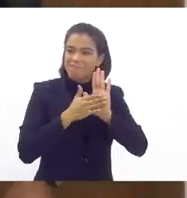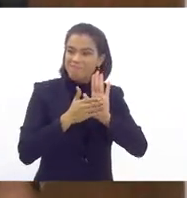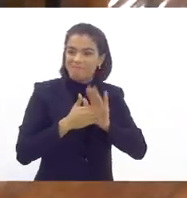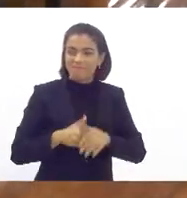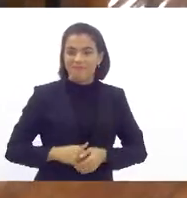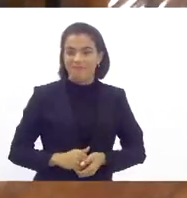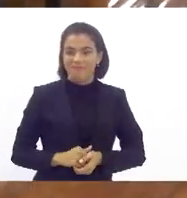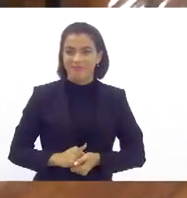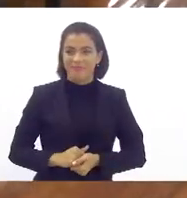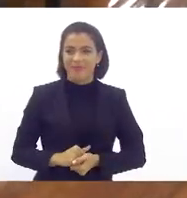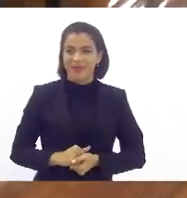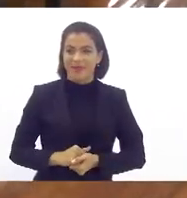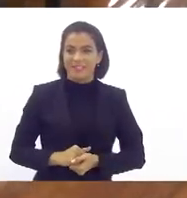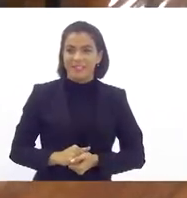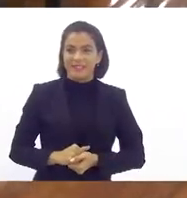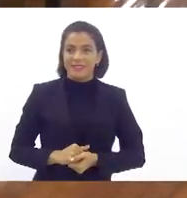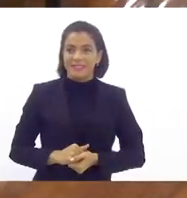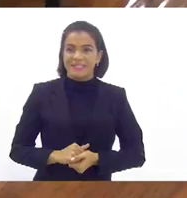Parabéns.